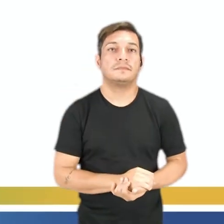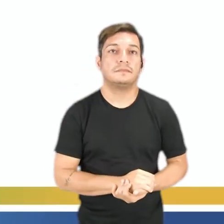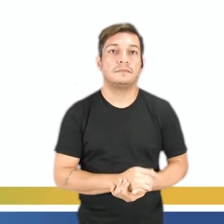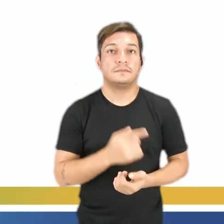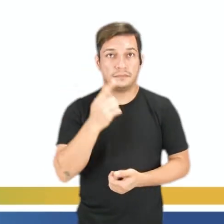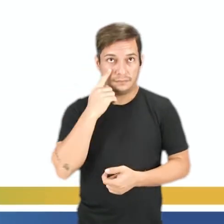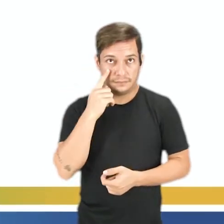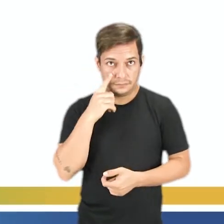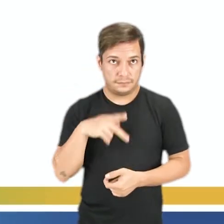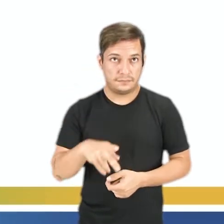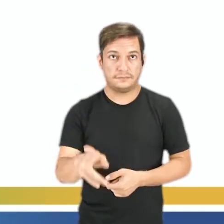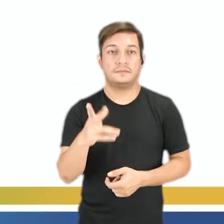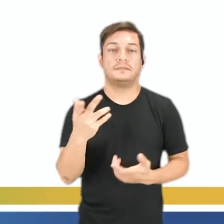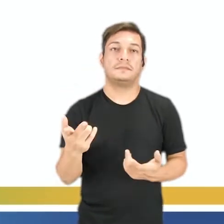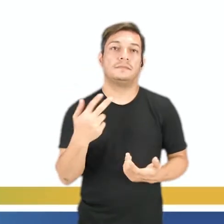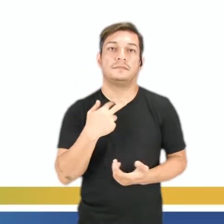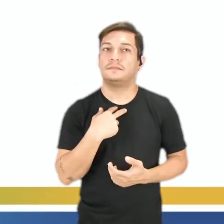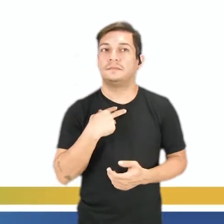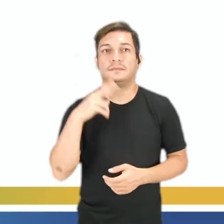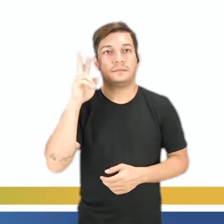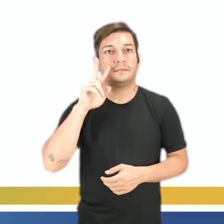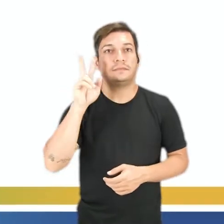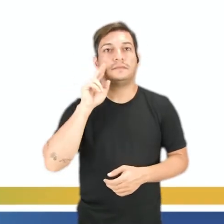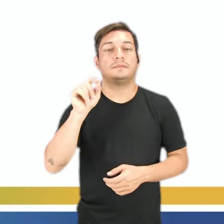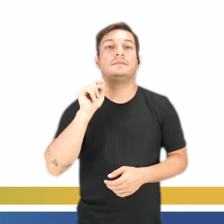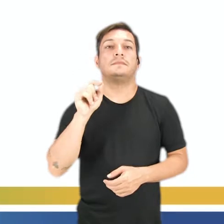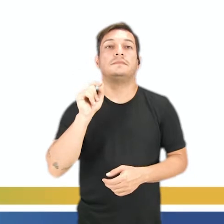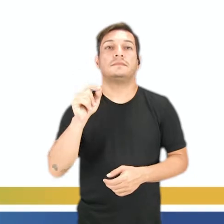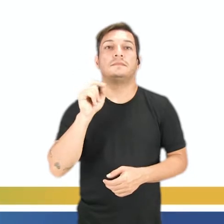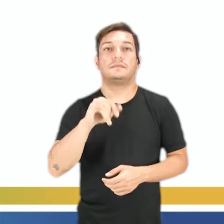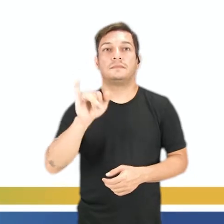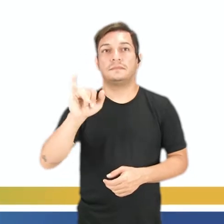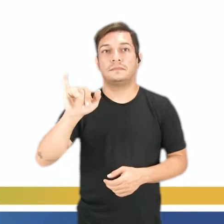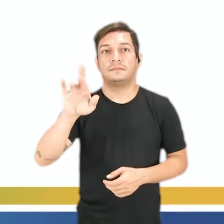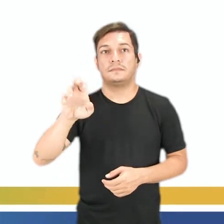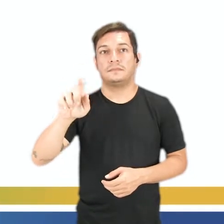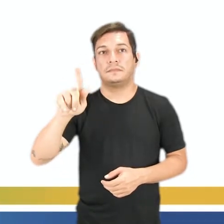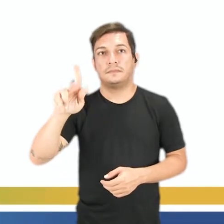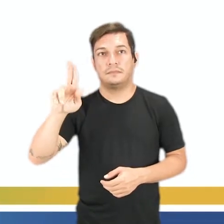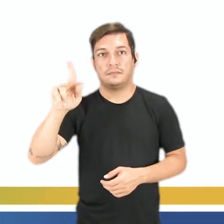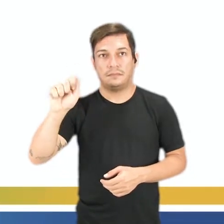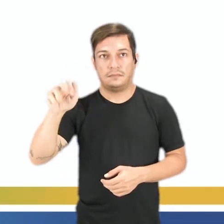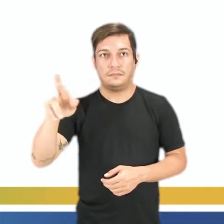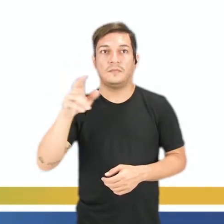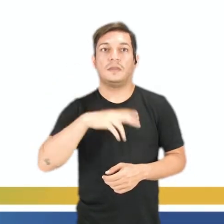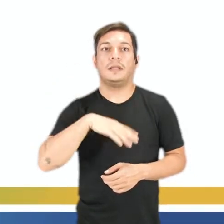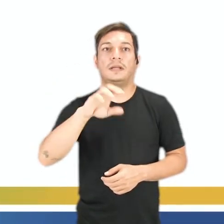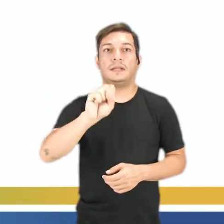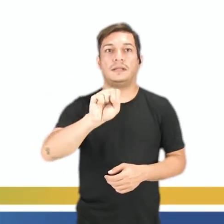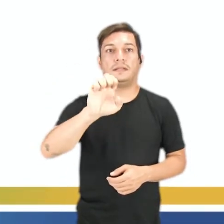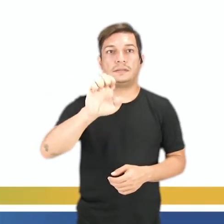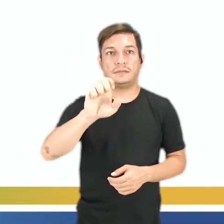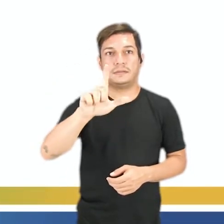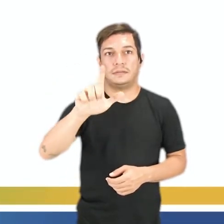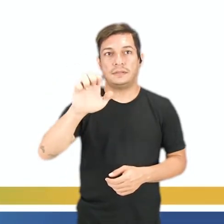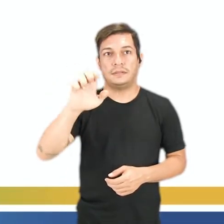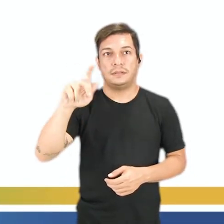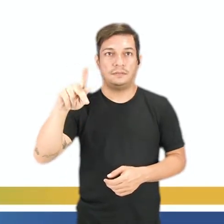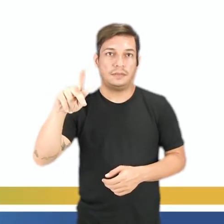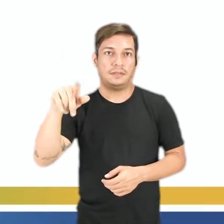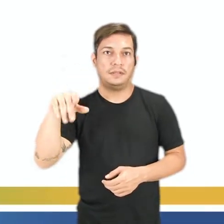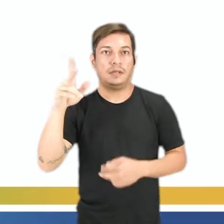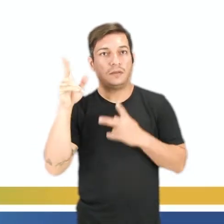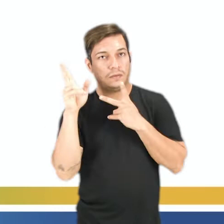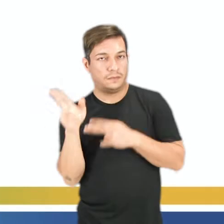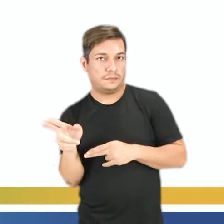posso seguir isso aí? Não pode. Lembra que é um caminho irregular? Olha lá, sleep, que é o verbo dormir, slept